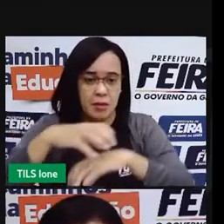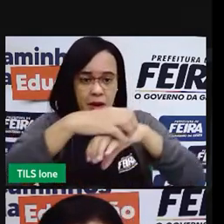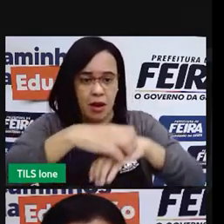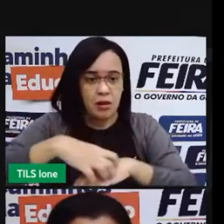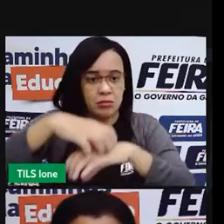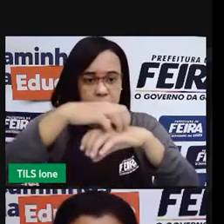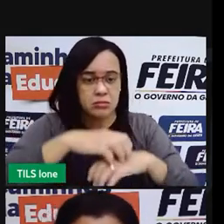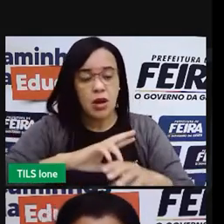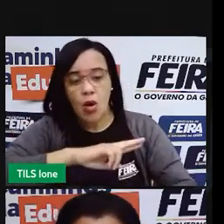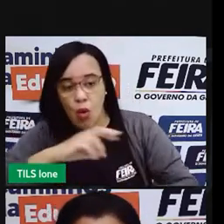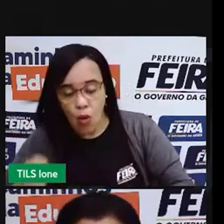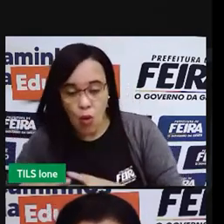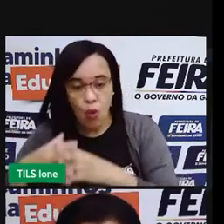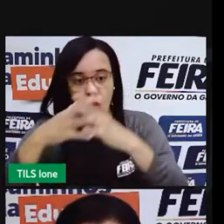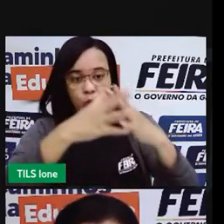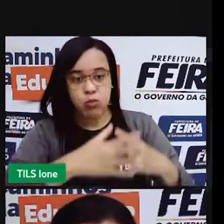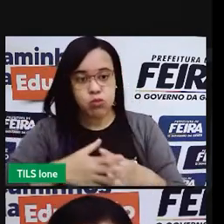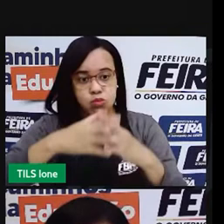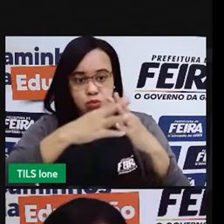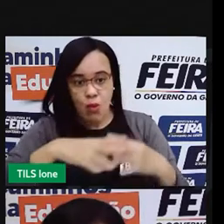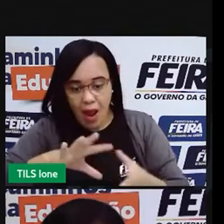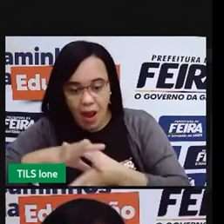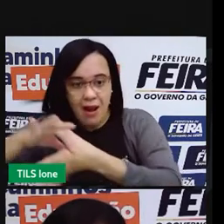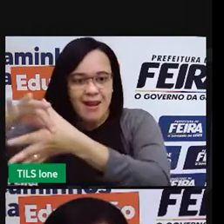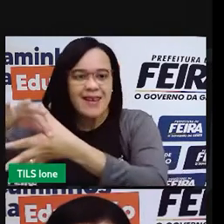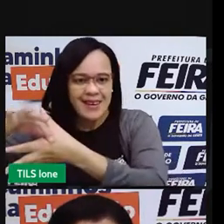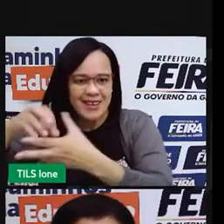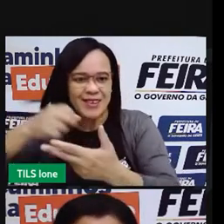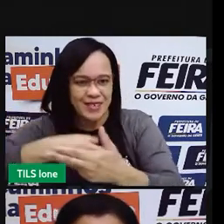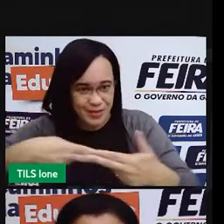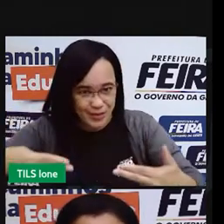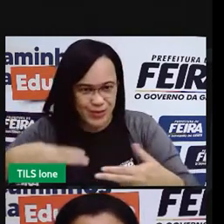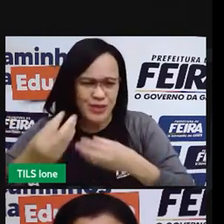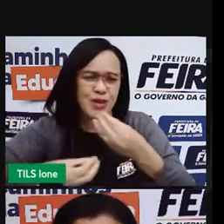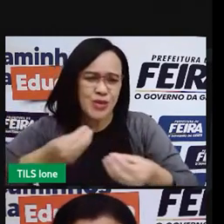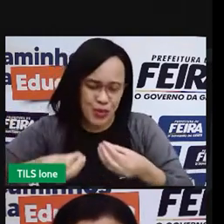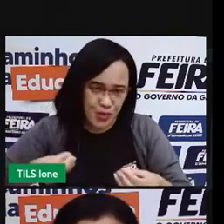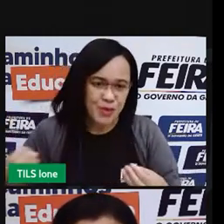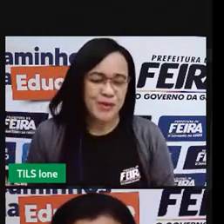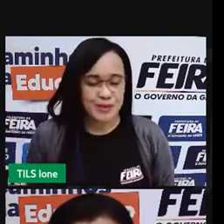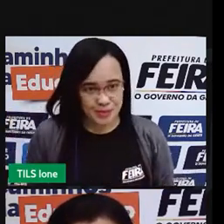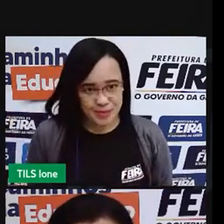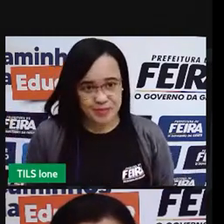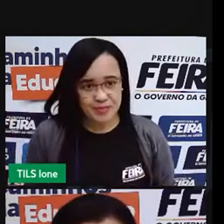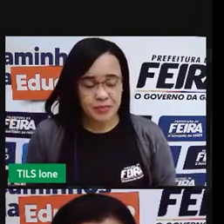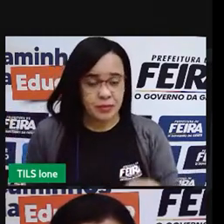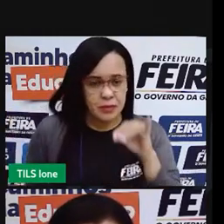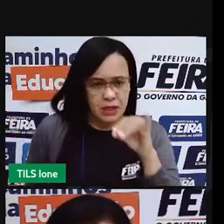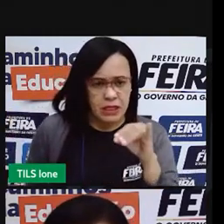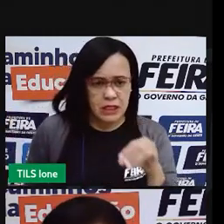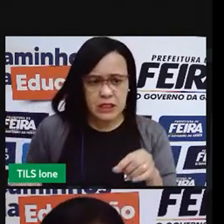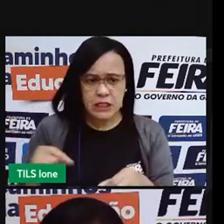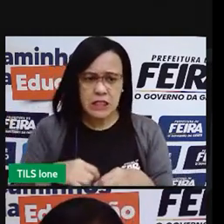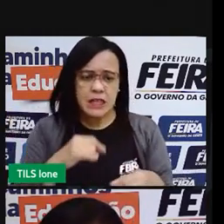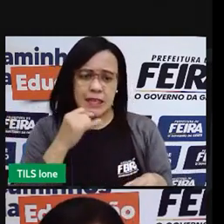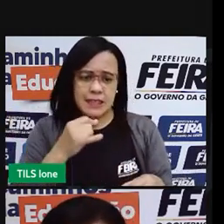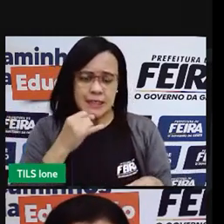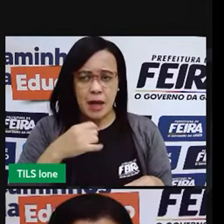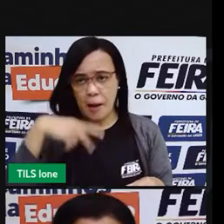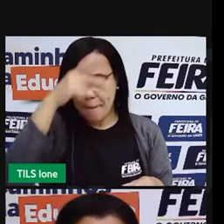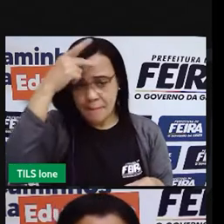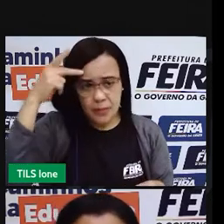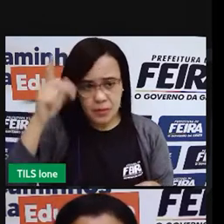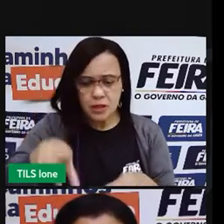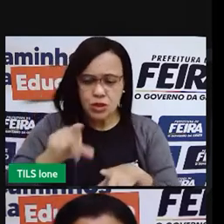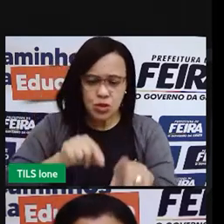por exemplo, quando você compra, escolhe comprar de comércio que tem ali no seu bairro,